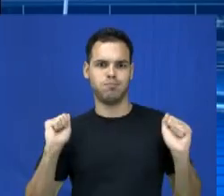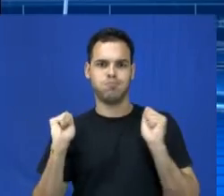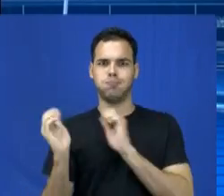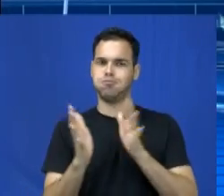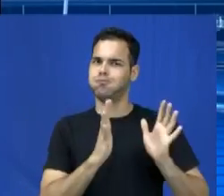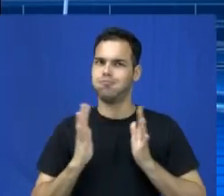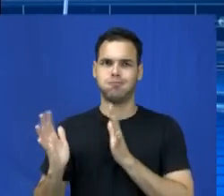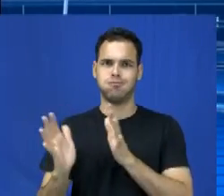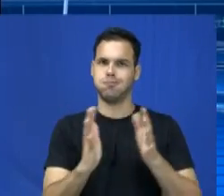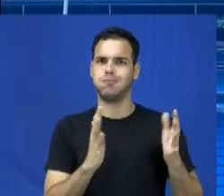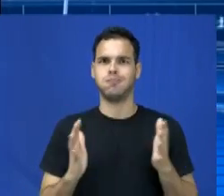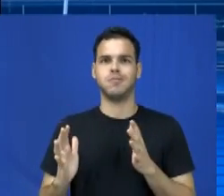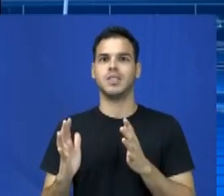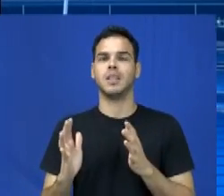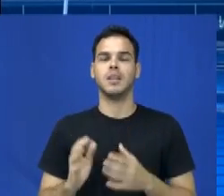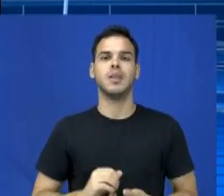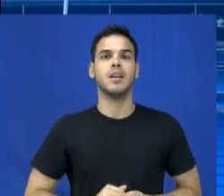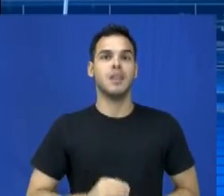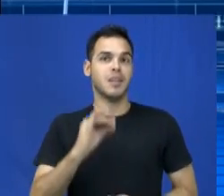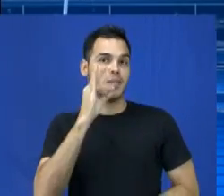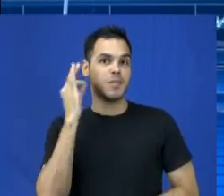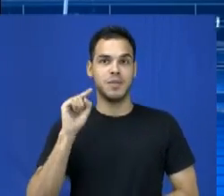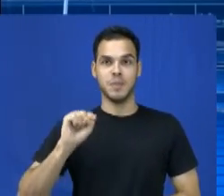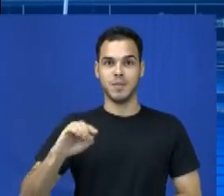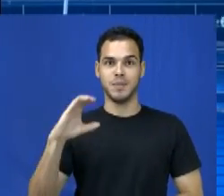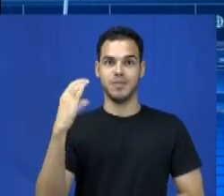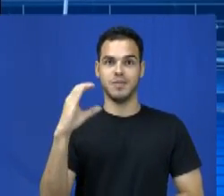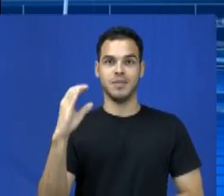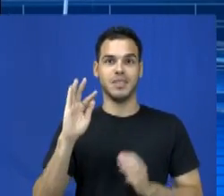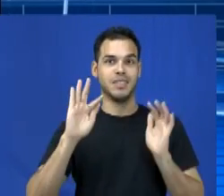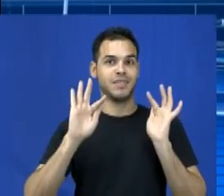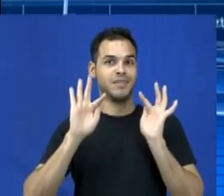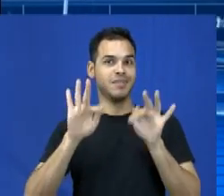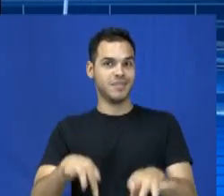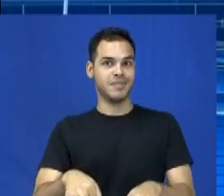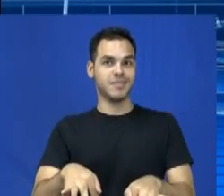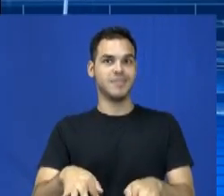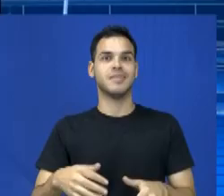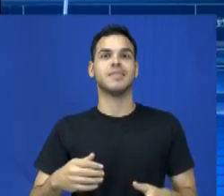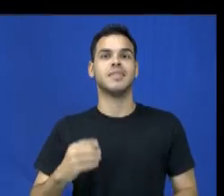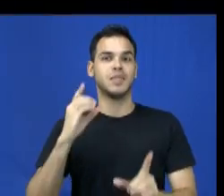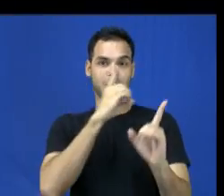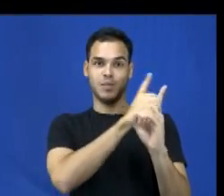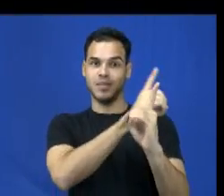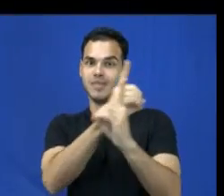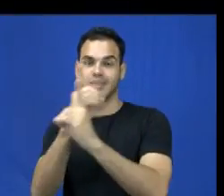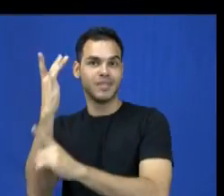sinais. O FMT.Ciência fica por aqui. Nos encontramos amanhã. Até mais!